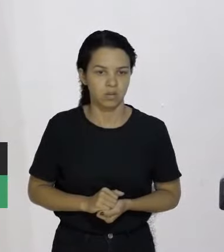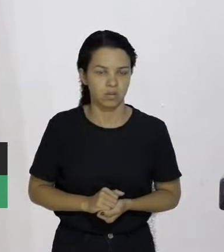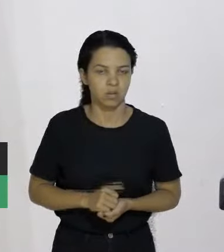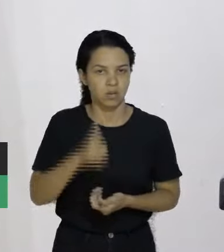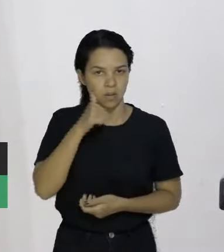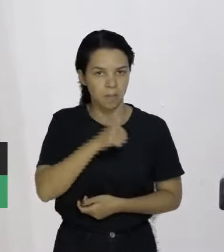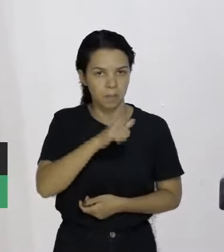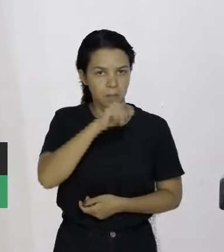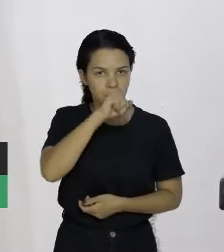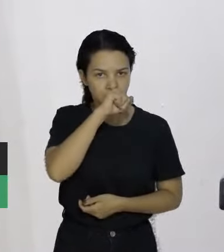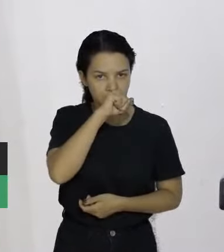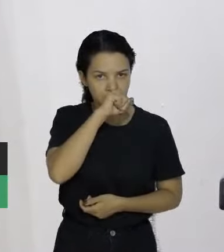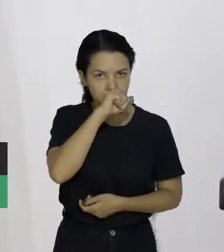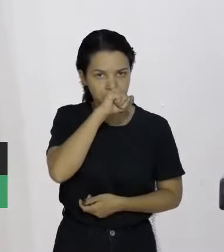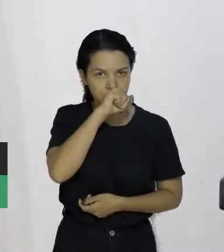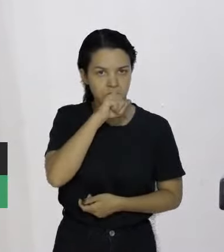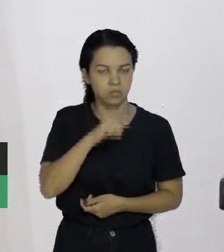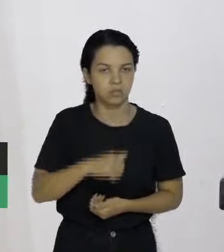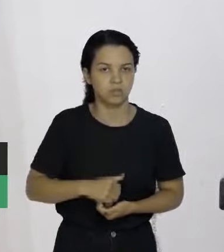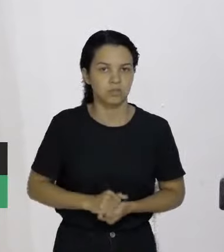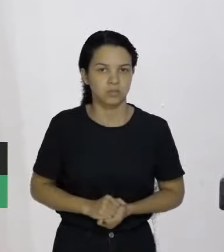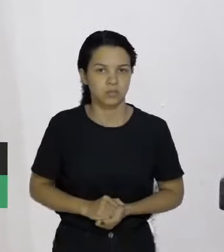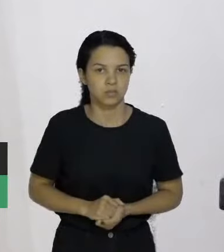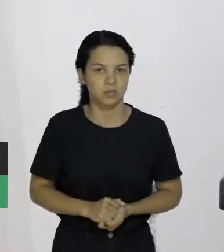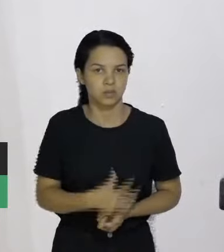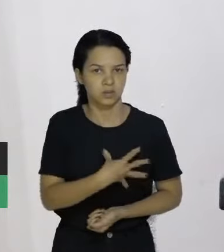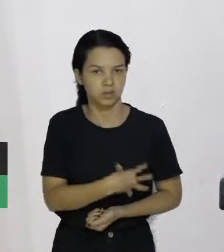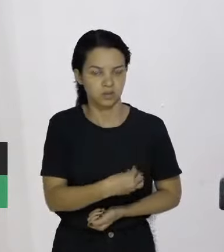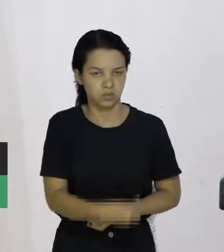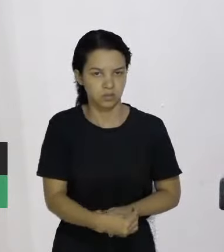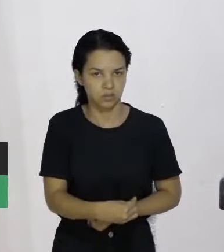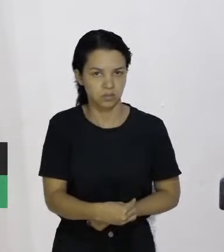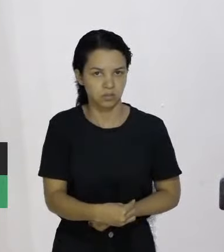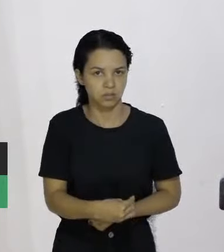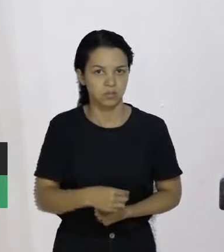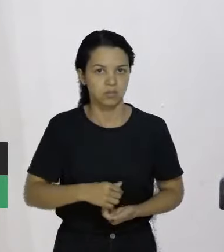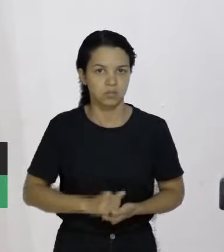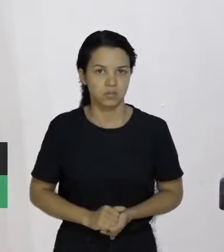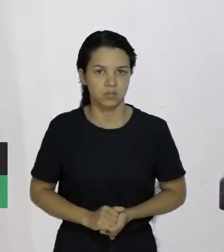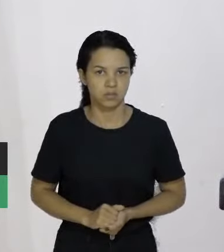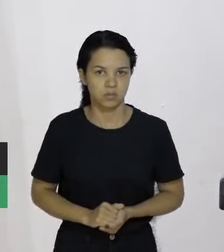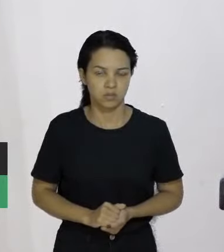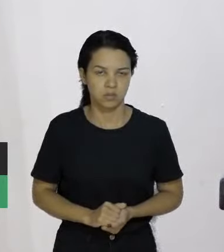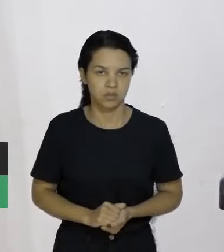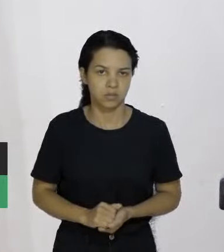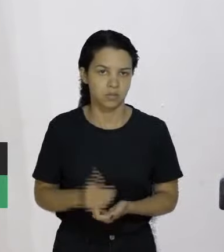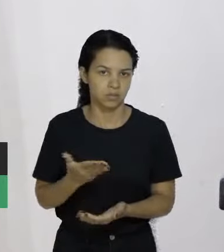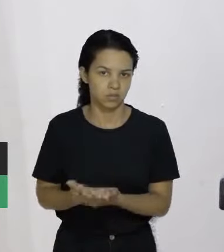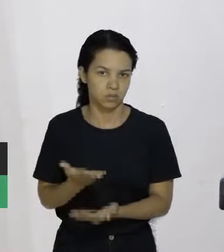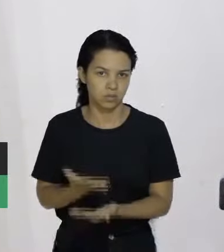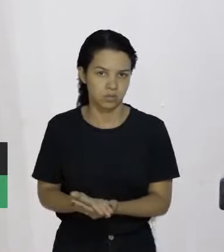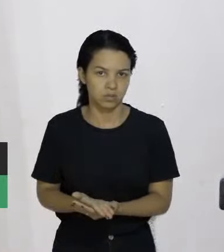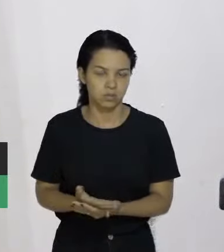mães com as nossas filhas com as nossas estudantes